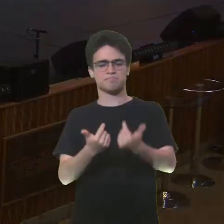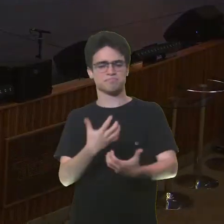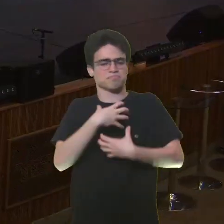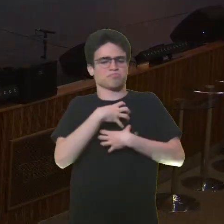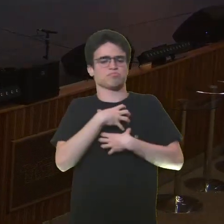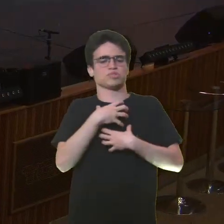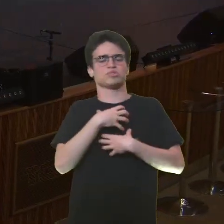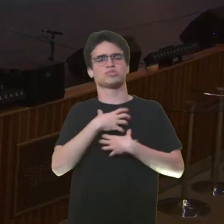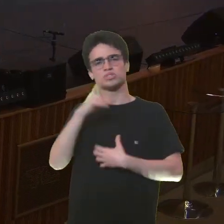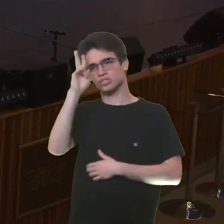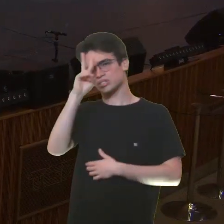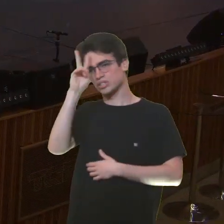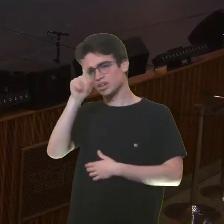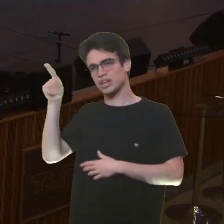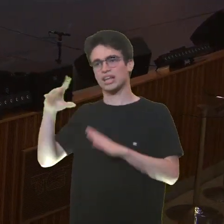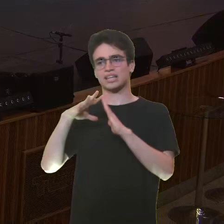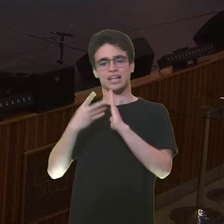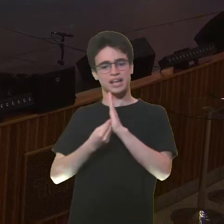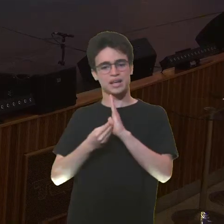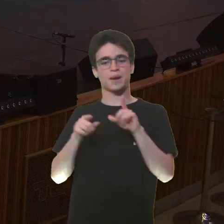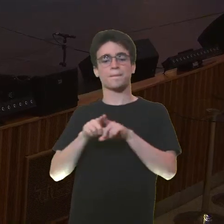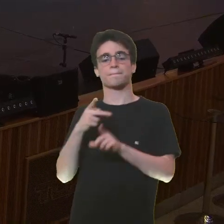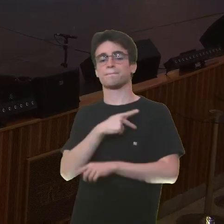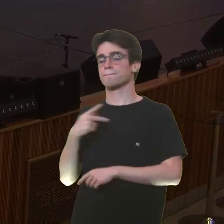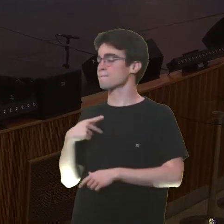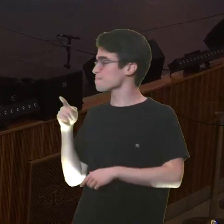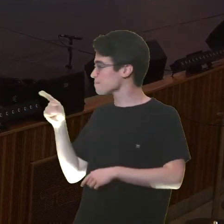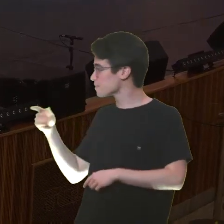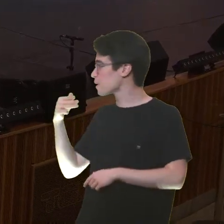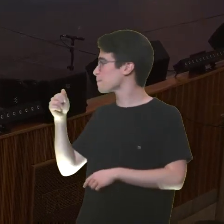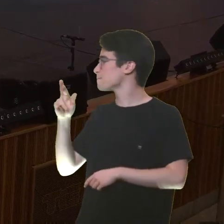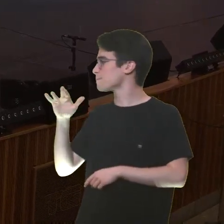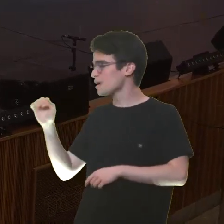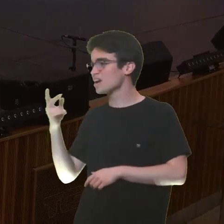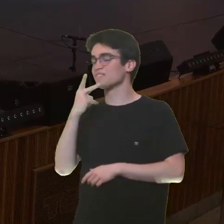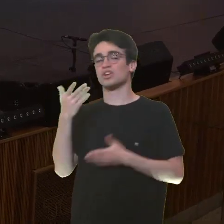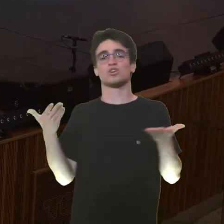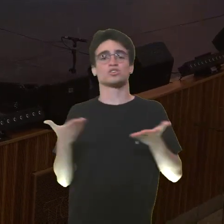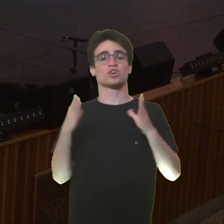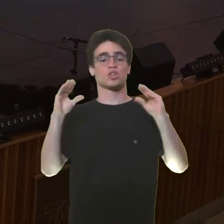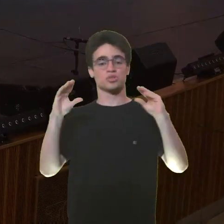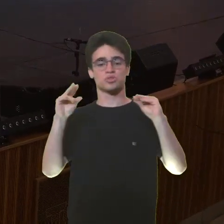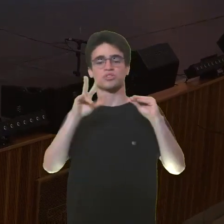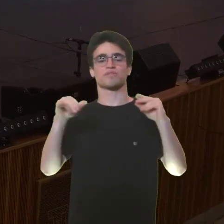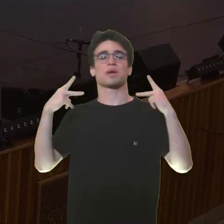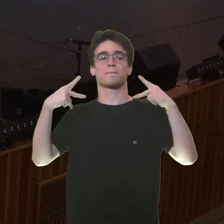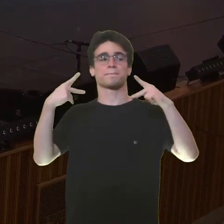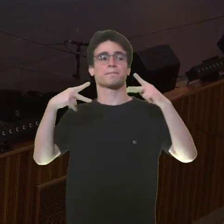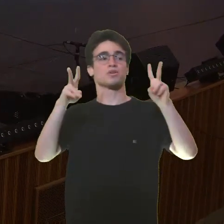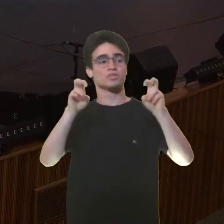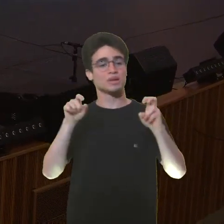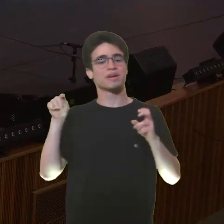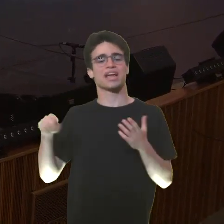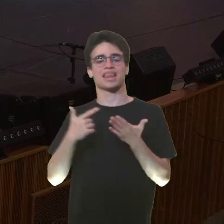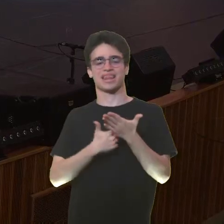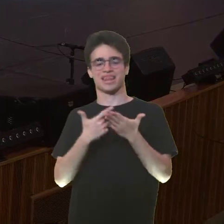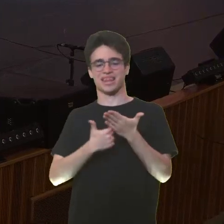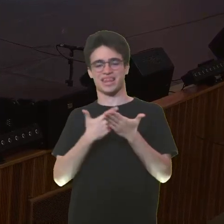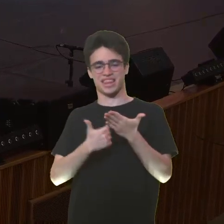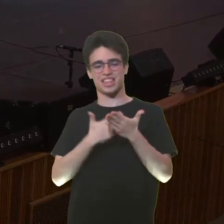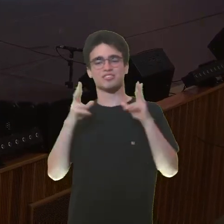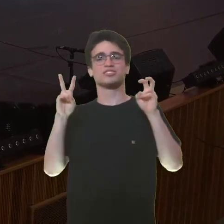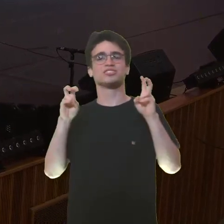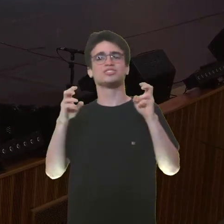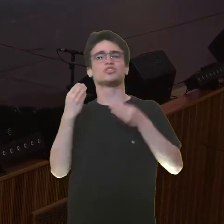da igreja de Elim. E o pastor Mário Veiga já disse que vai pregar essa noite sobre esse livro aqui, a questão